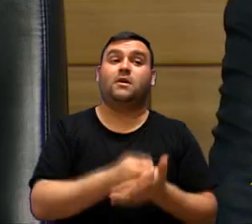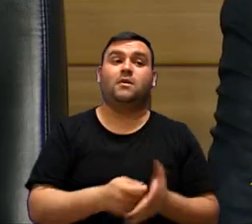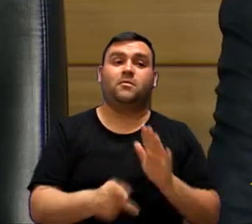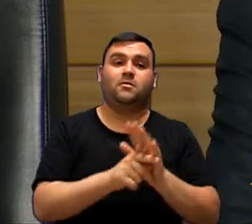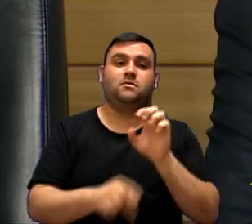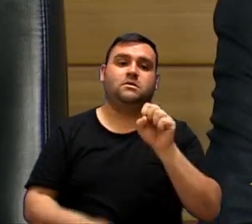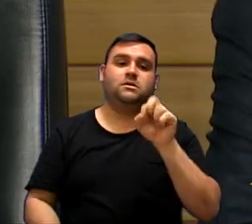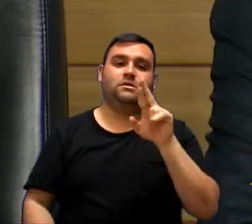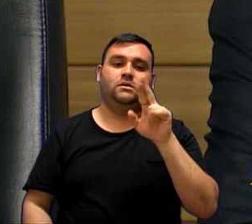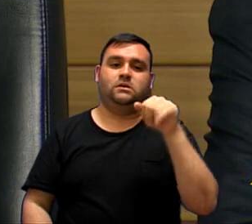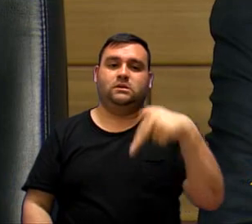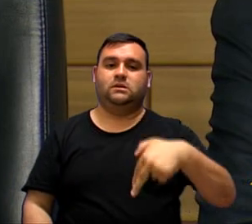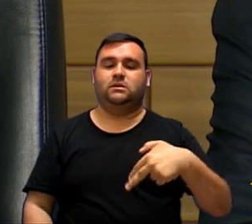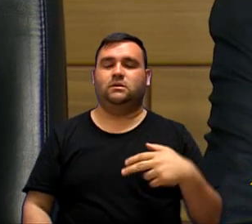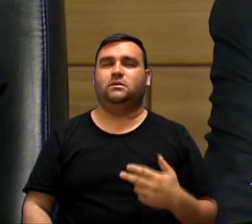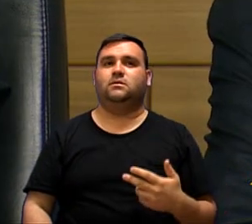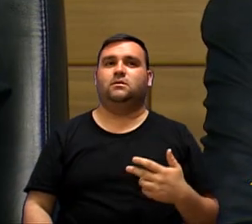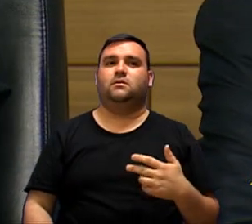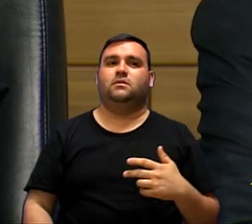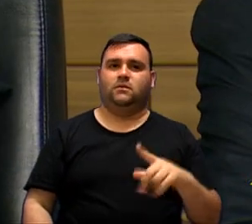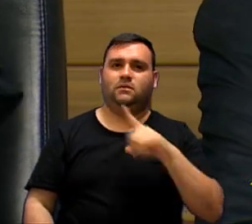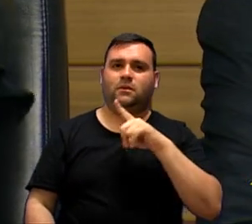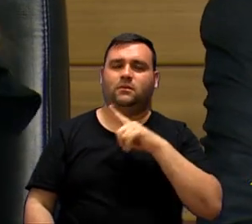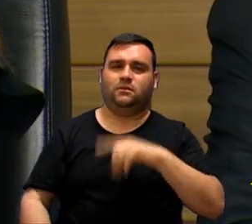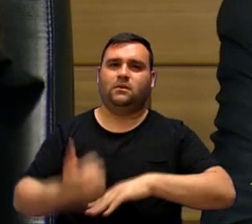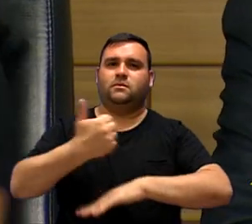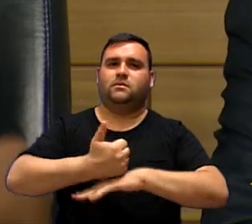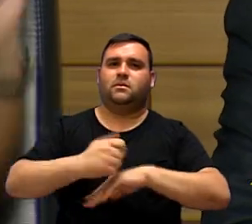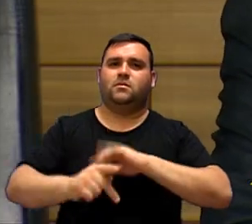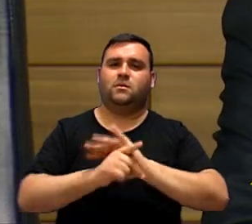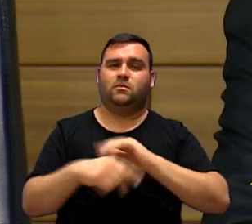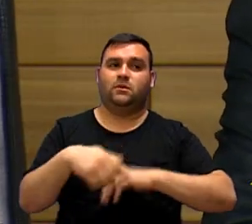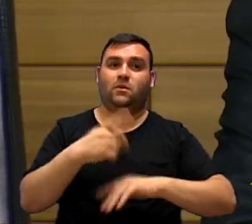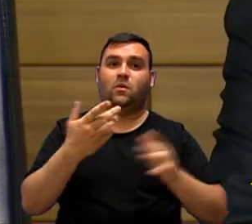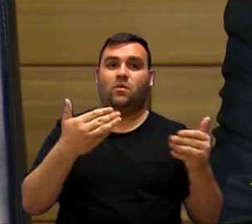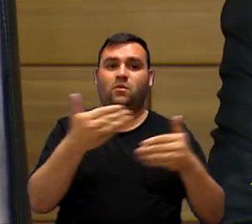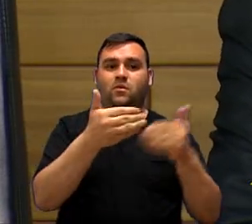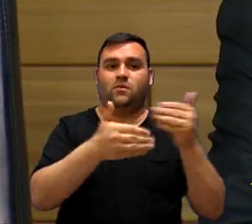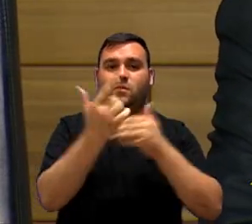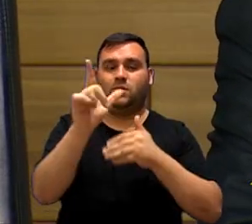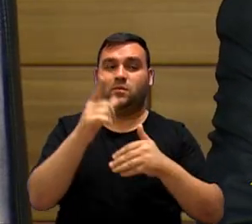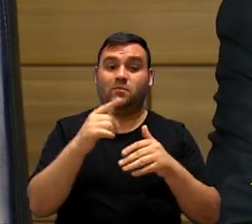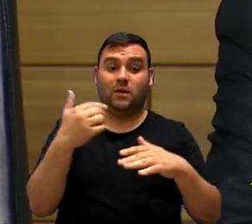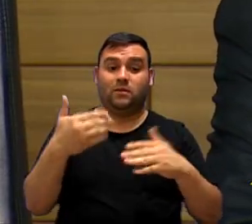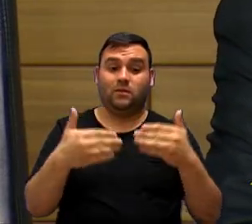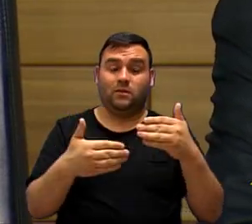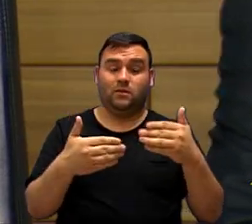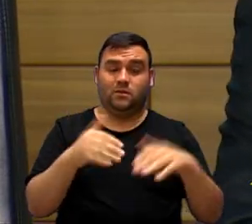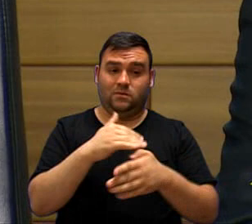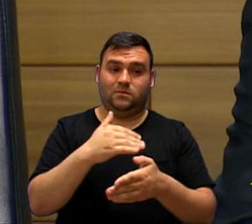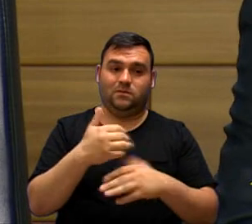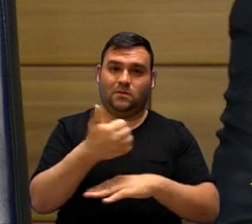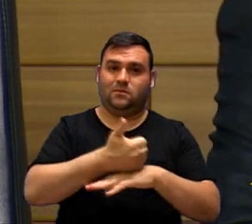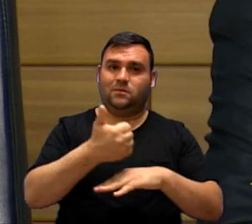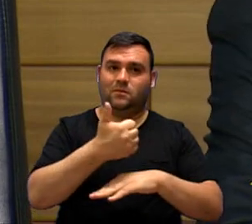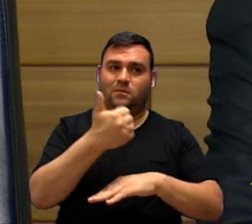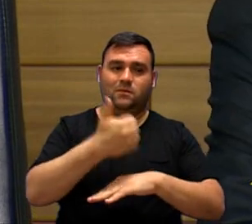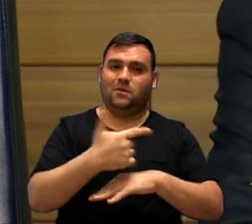Serim. É assim, está aqui. A próxima apresentação. A Serim não custa 61 milhões, o louco?